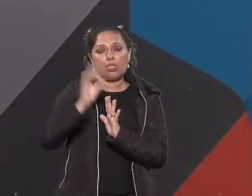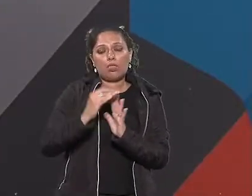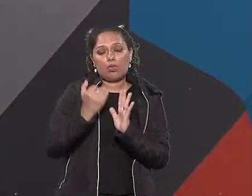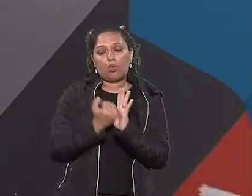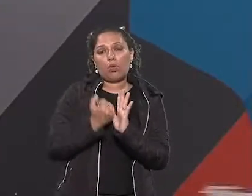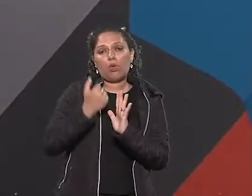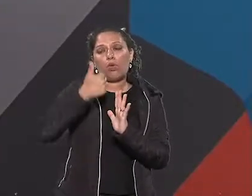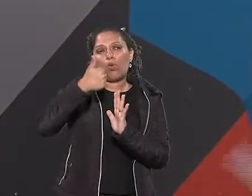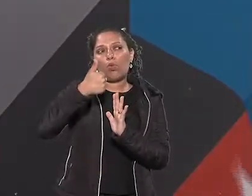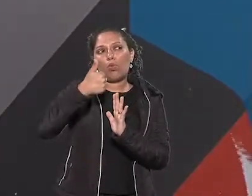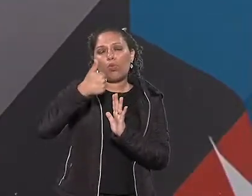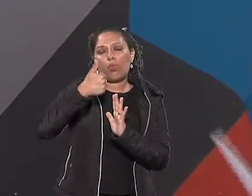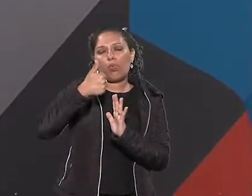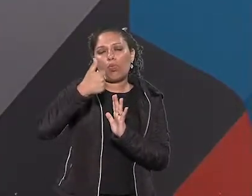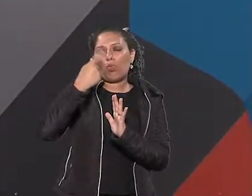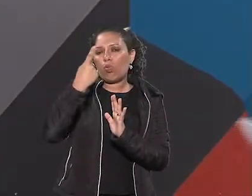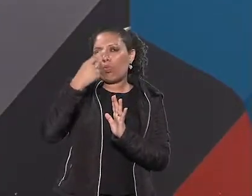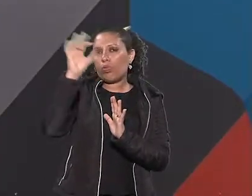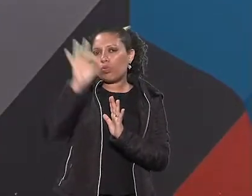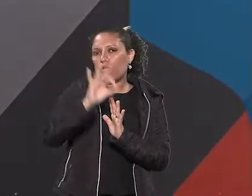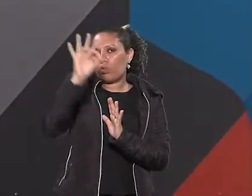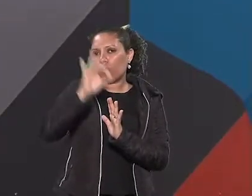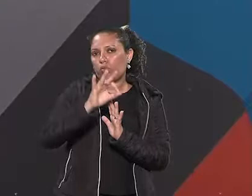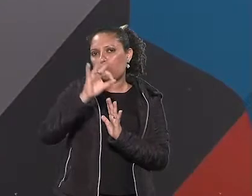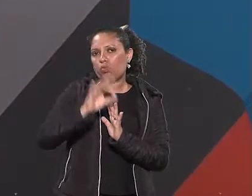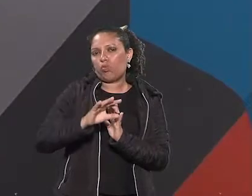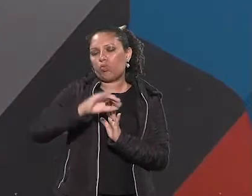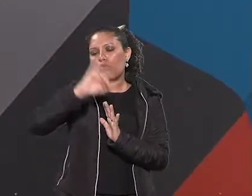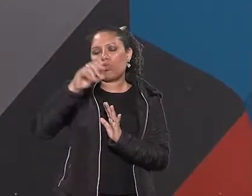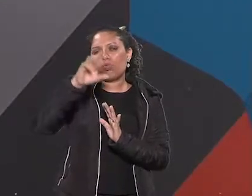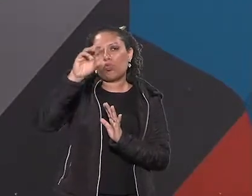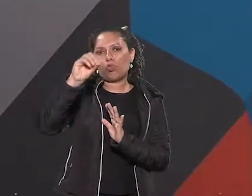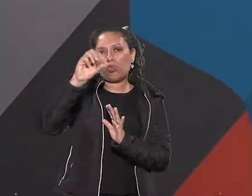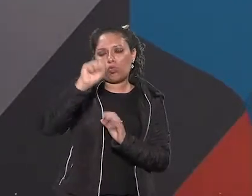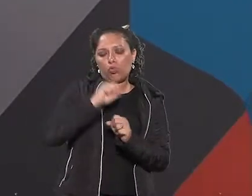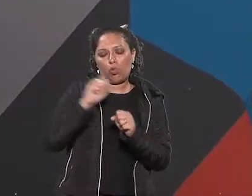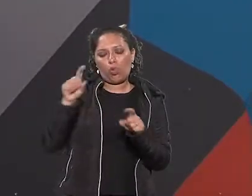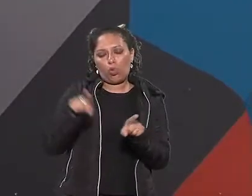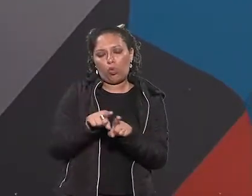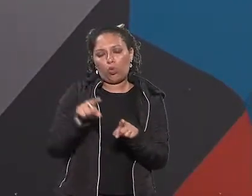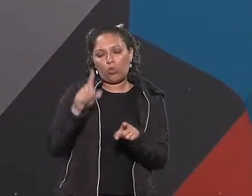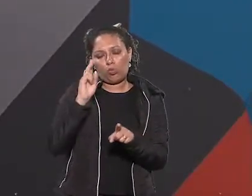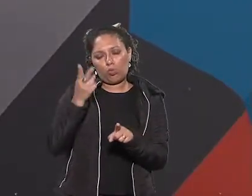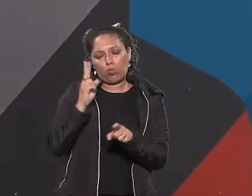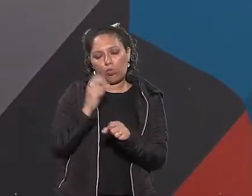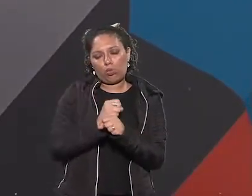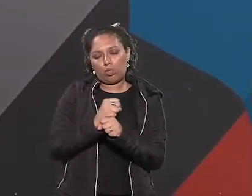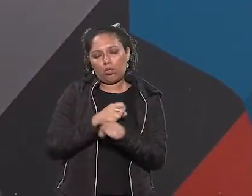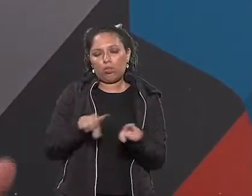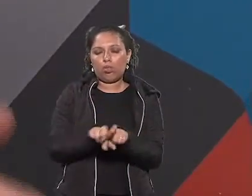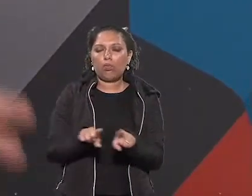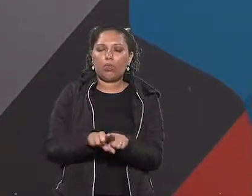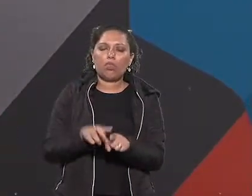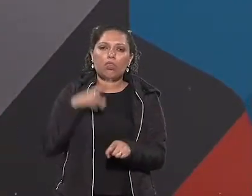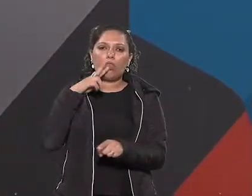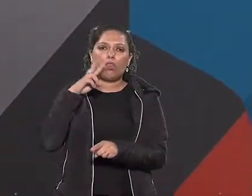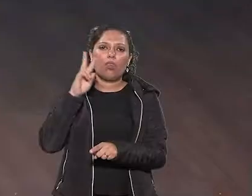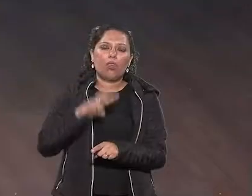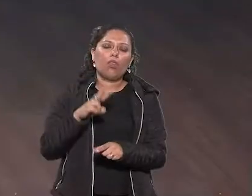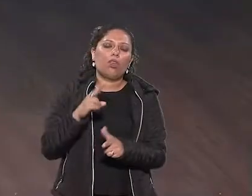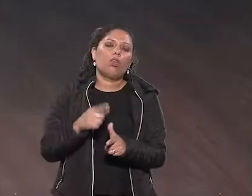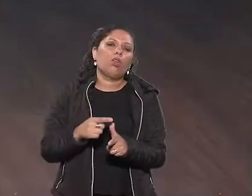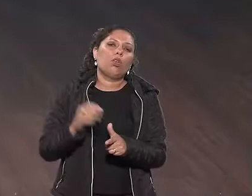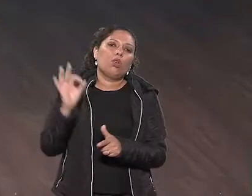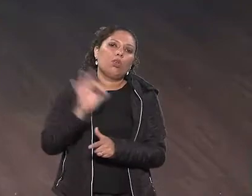1% de juros ao ano, né? E também rever as taxas de juros da